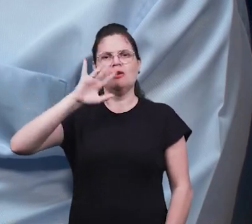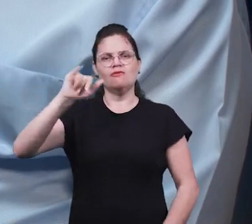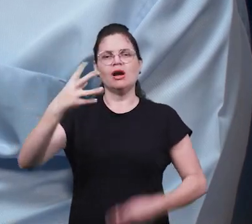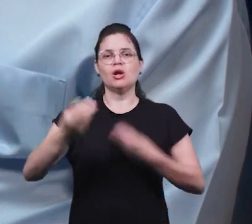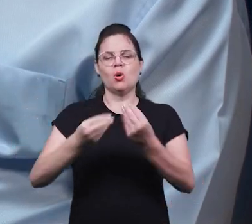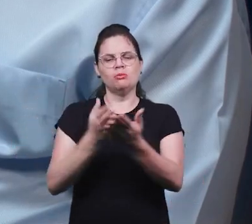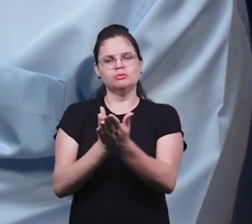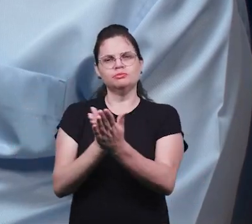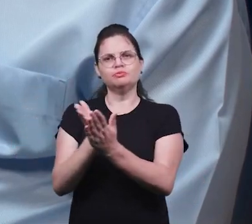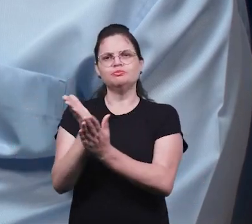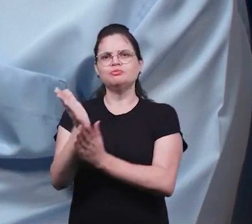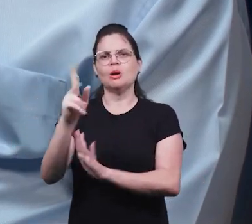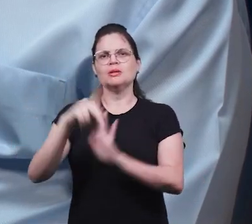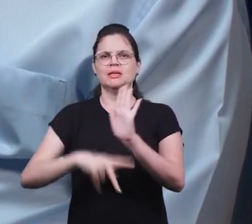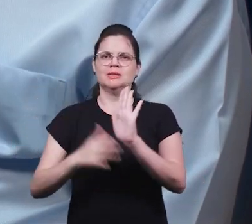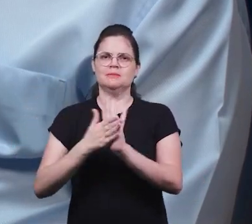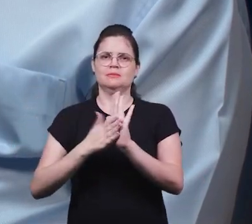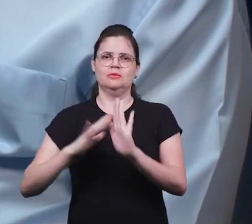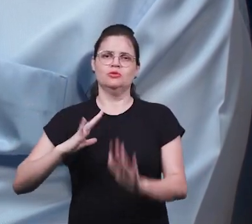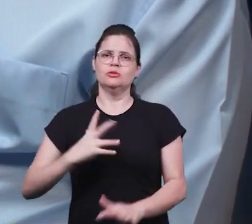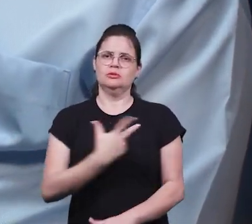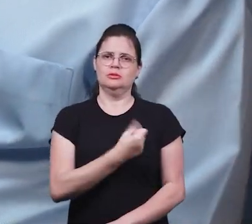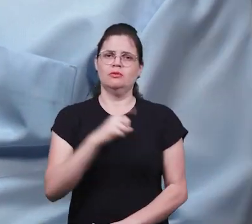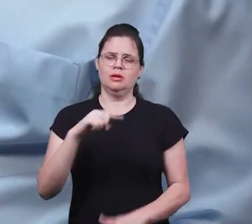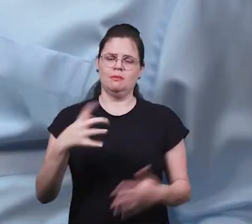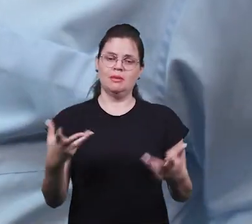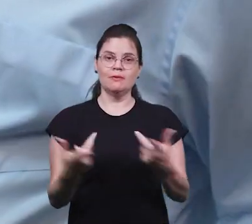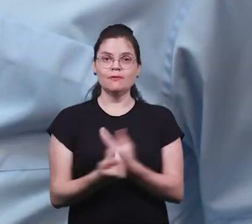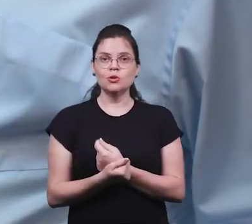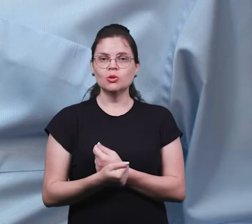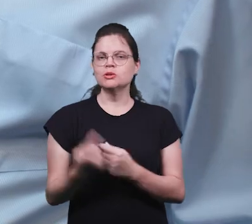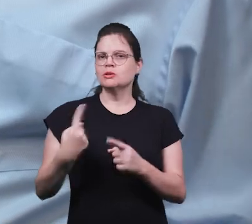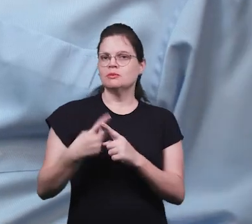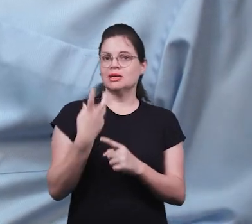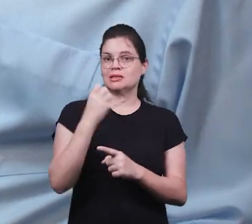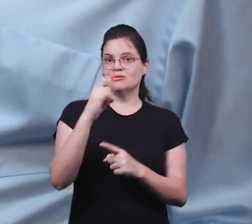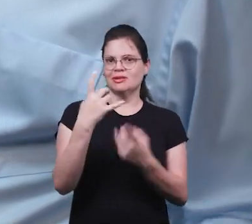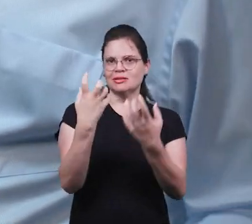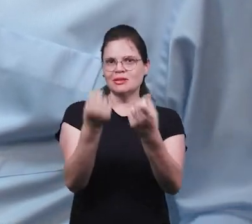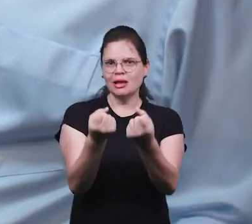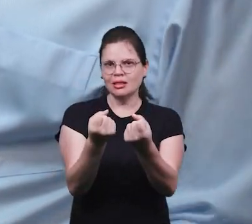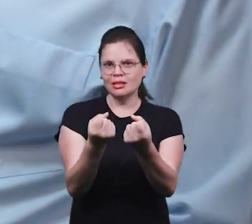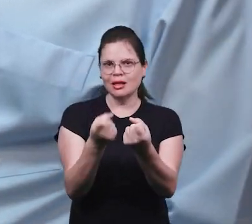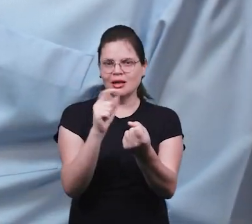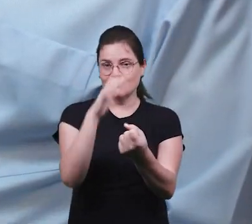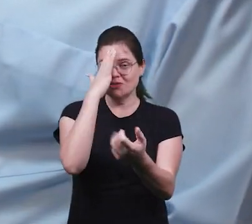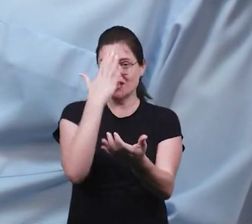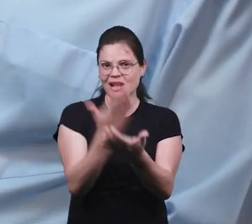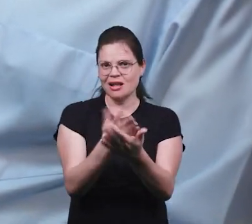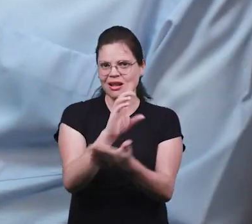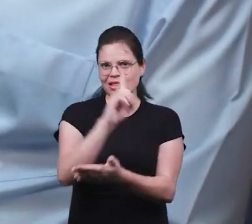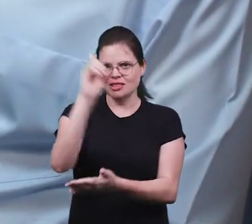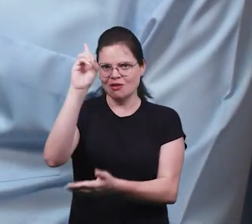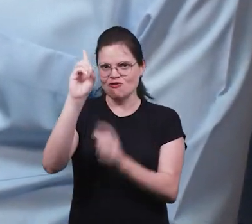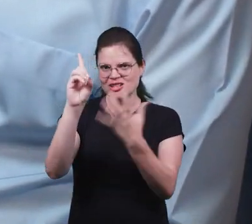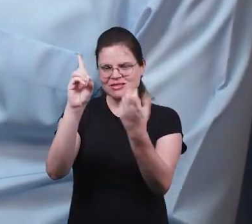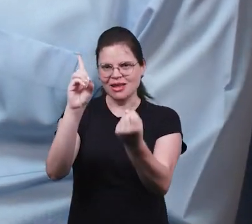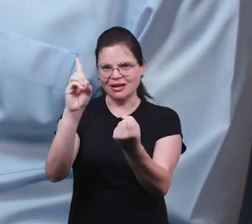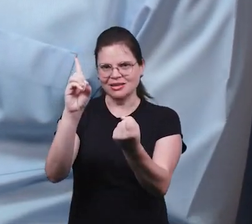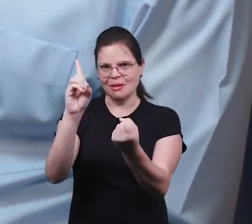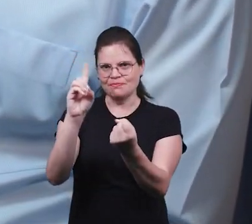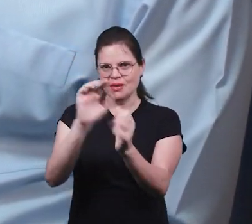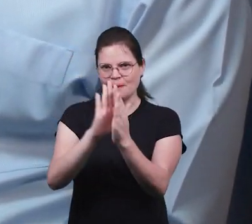que é esse caminho de salvação. E é maravilhoso, sabe? Porque quando você entra e você crê em Deus, a palavra de Deus